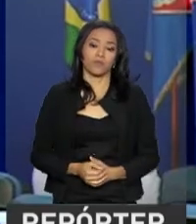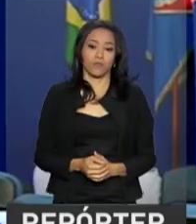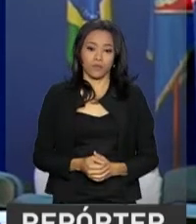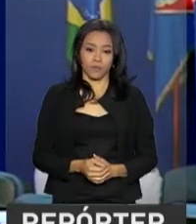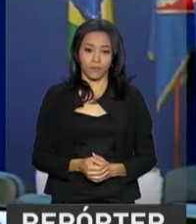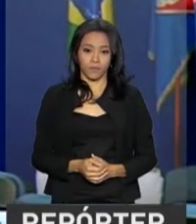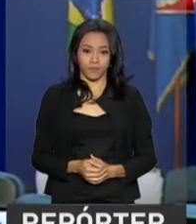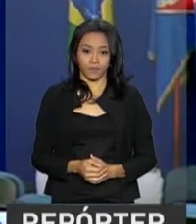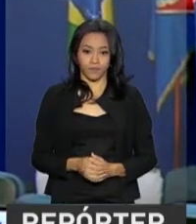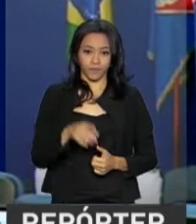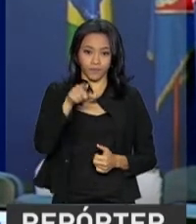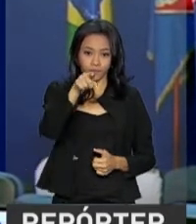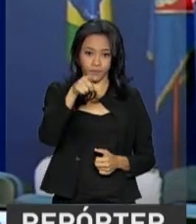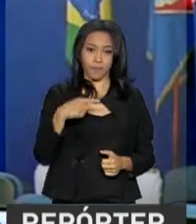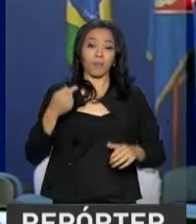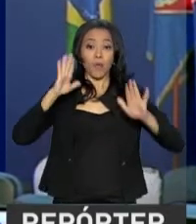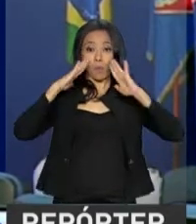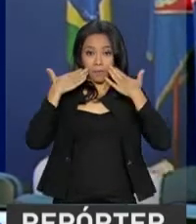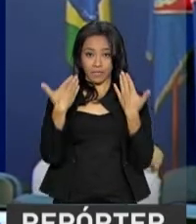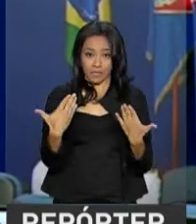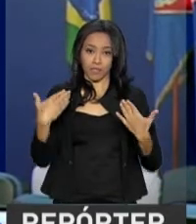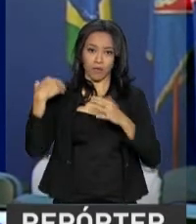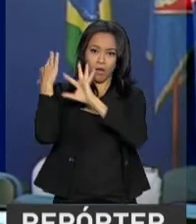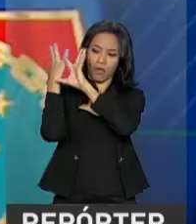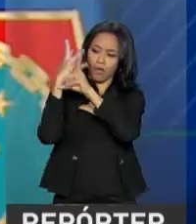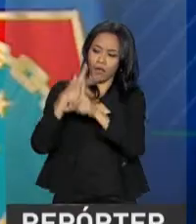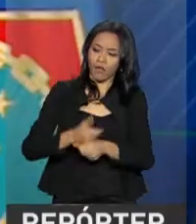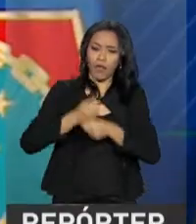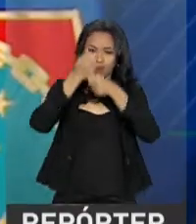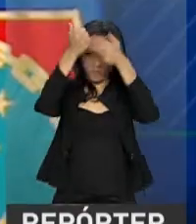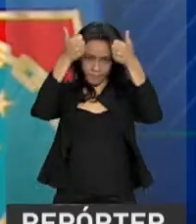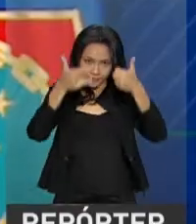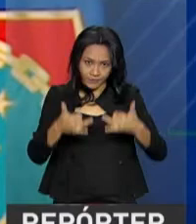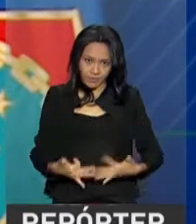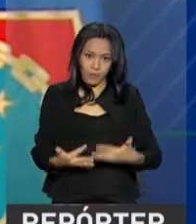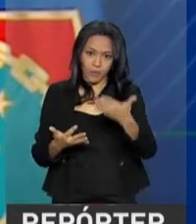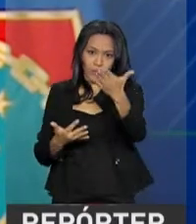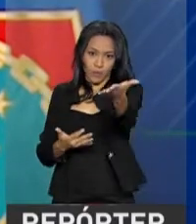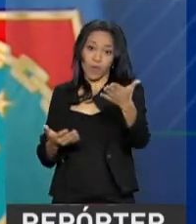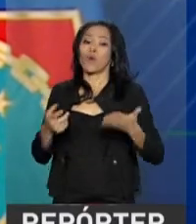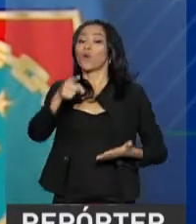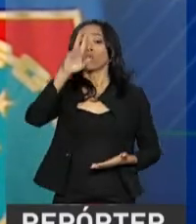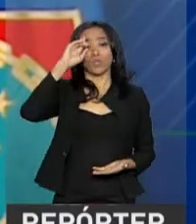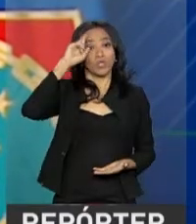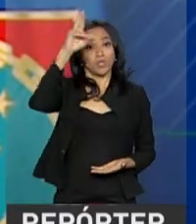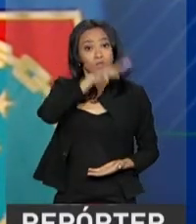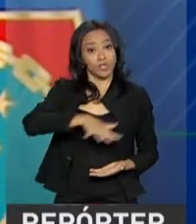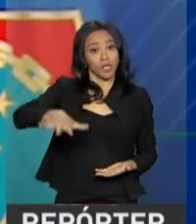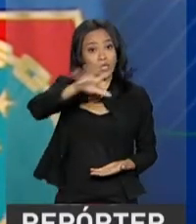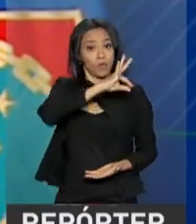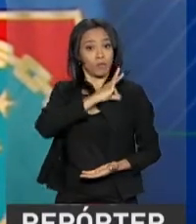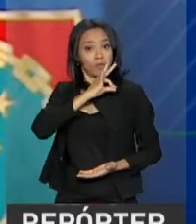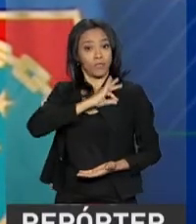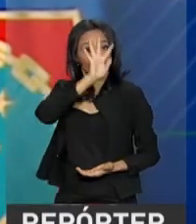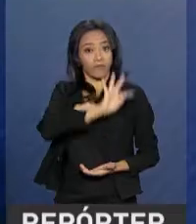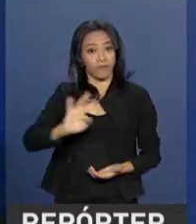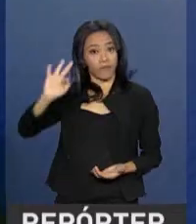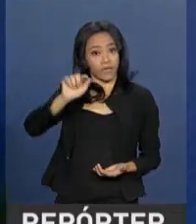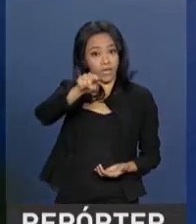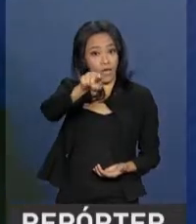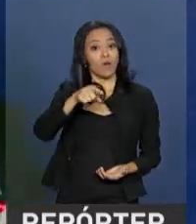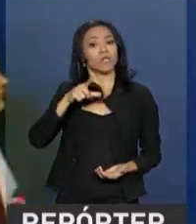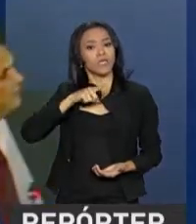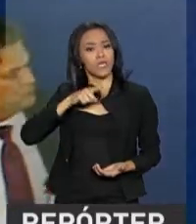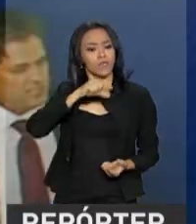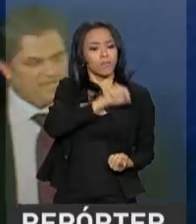em balanço apresentado pelo governo o diretor geral da polícia rodoviária federal informou que ainda há pontos de